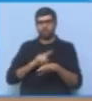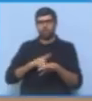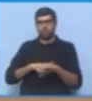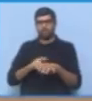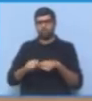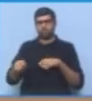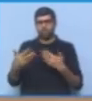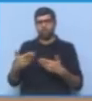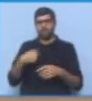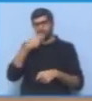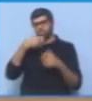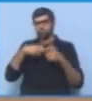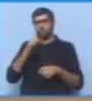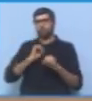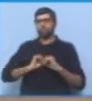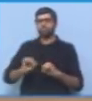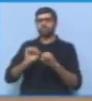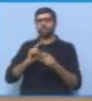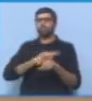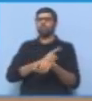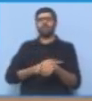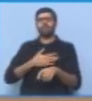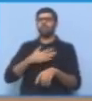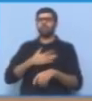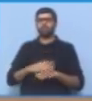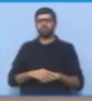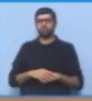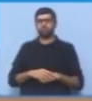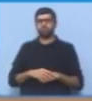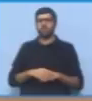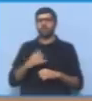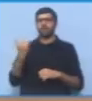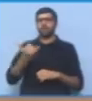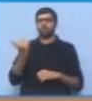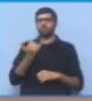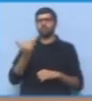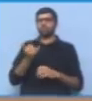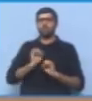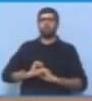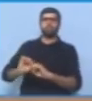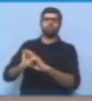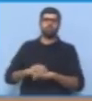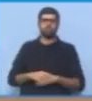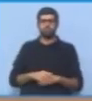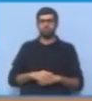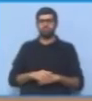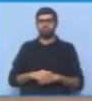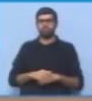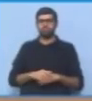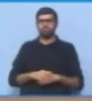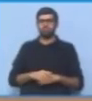alguém que começa a recusar o poder, alguém que começa a recusar a instituição em absoluto, alguém que